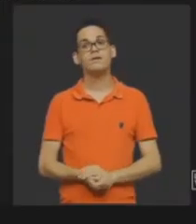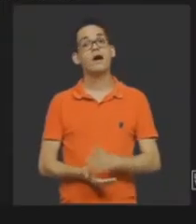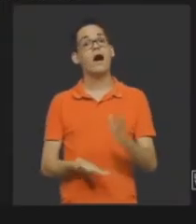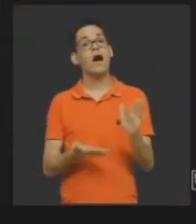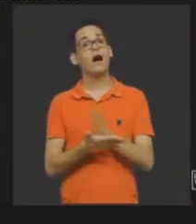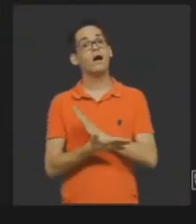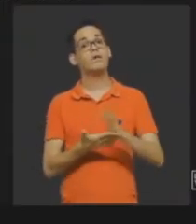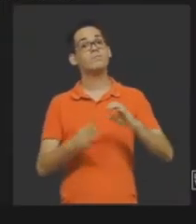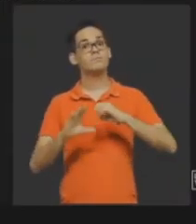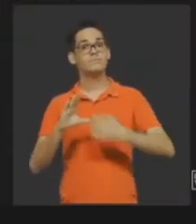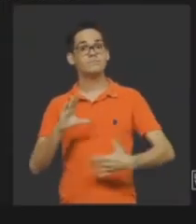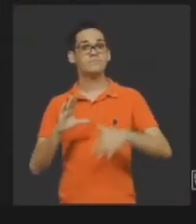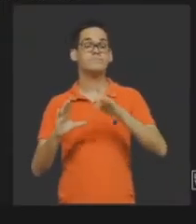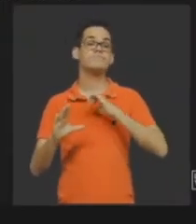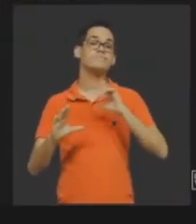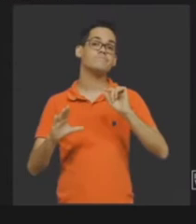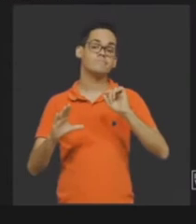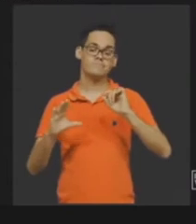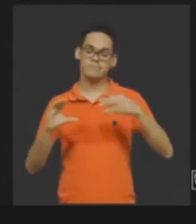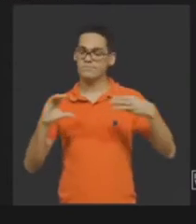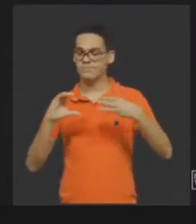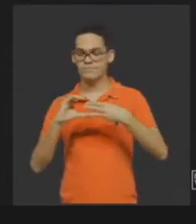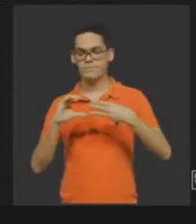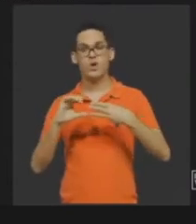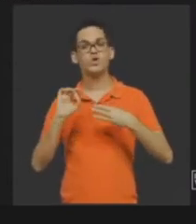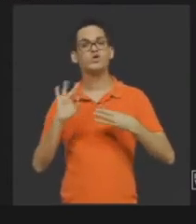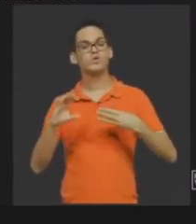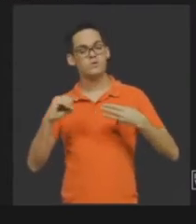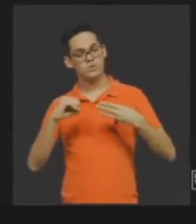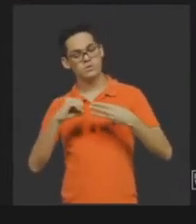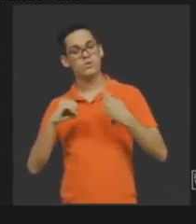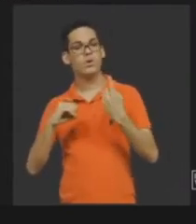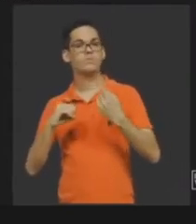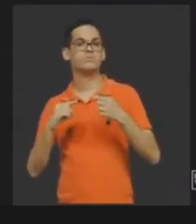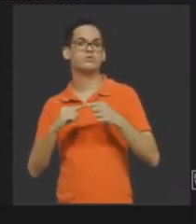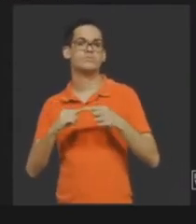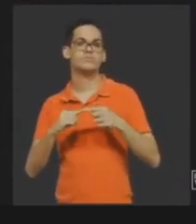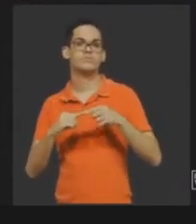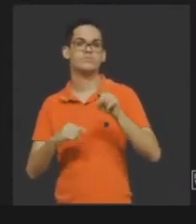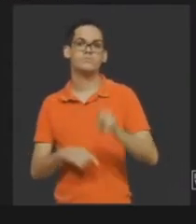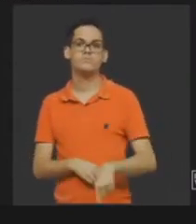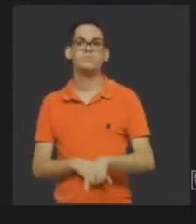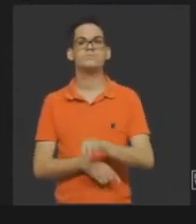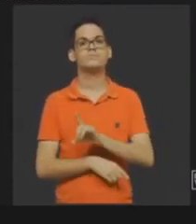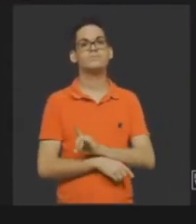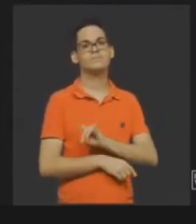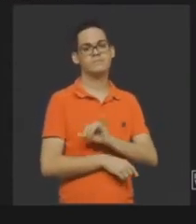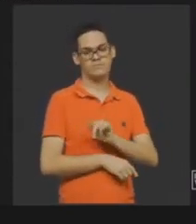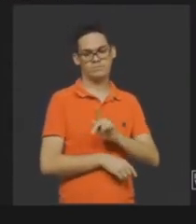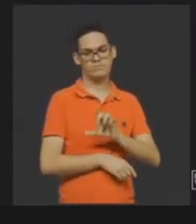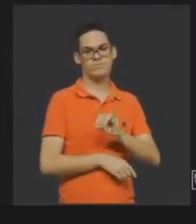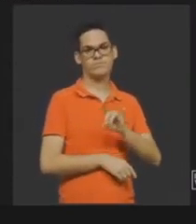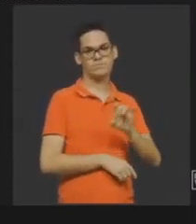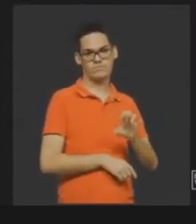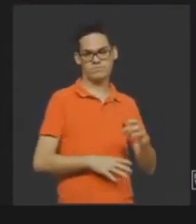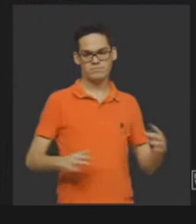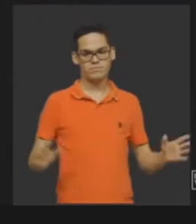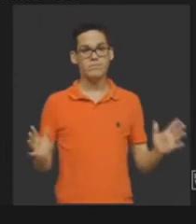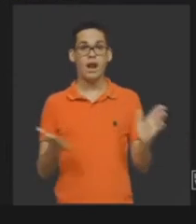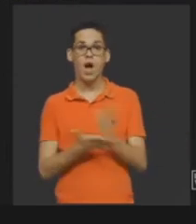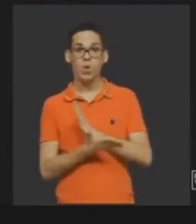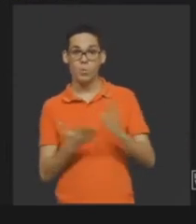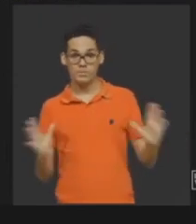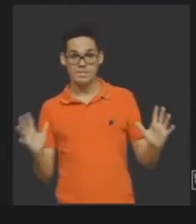Algumas células vão apresentar somente um cromossomo de cada tipo, e por isso são chamadas de haploides. Então elas não fazem par, tá?